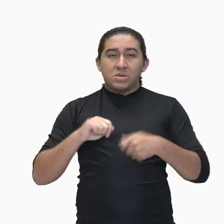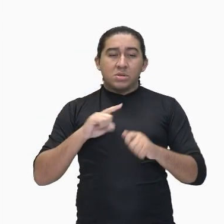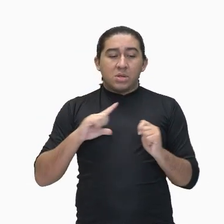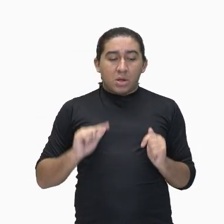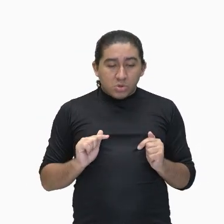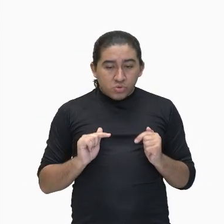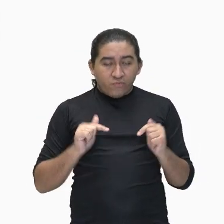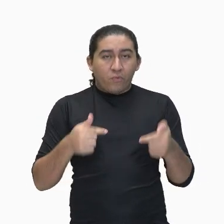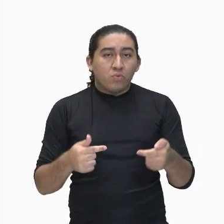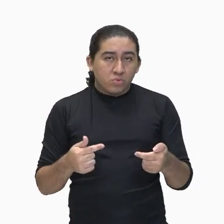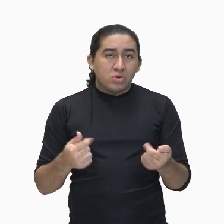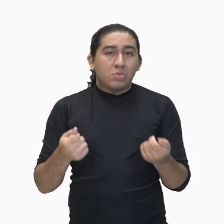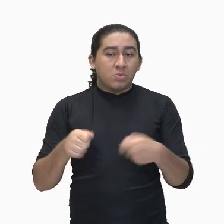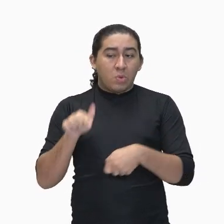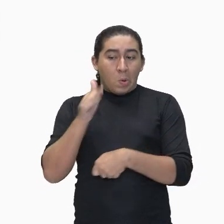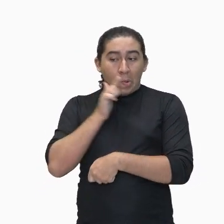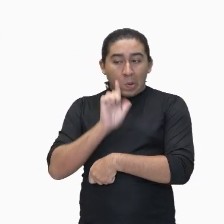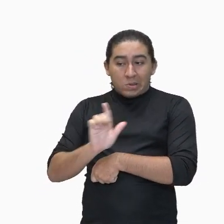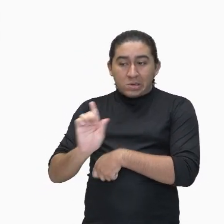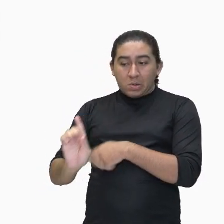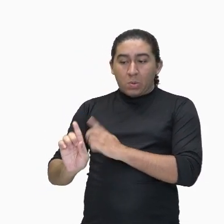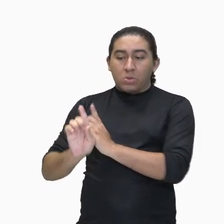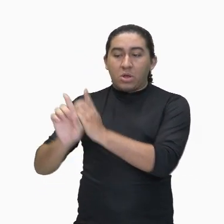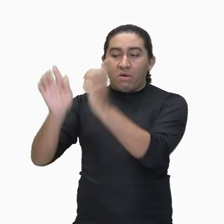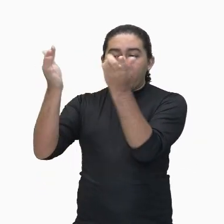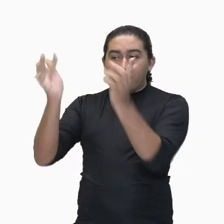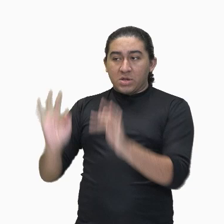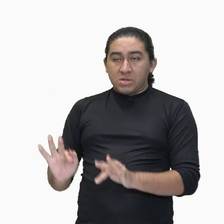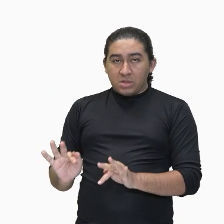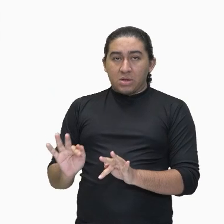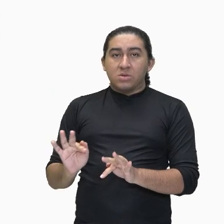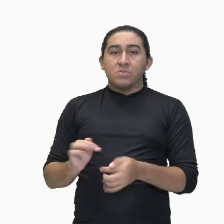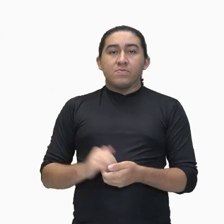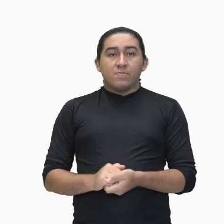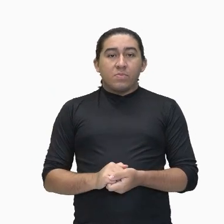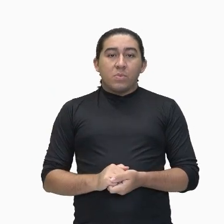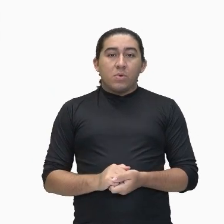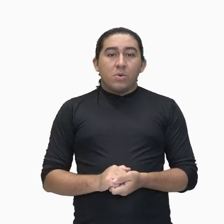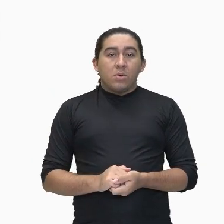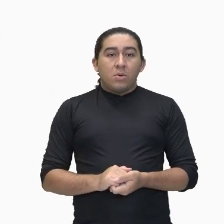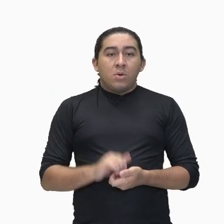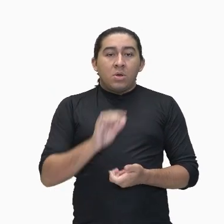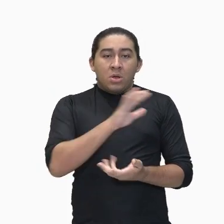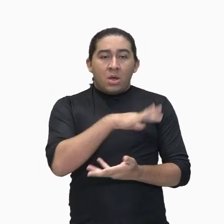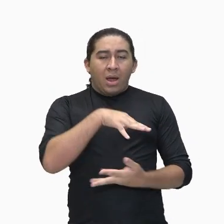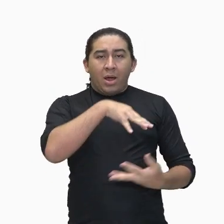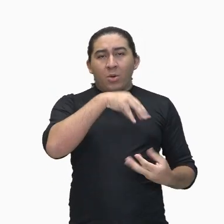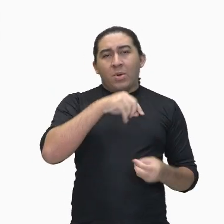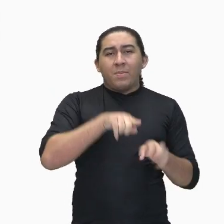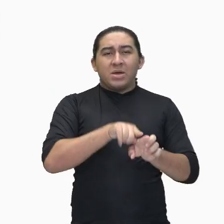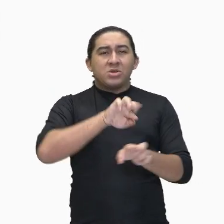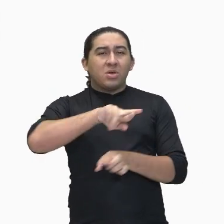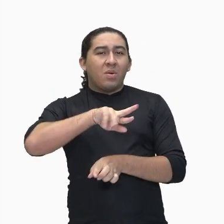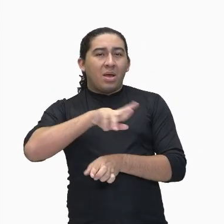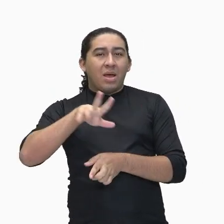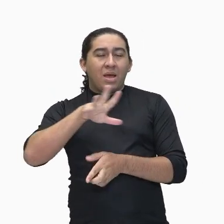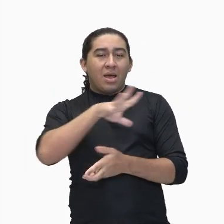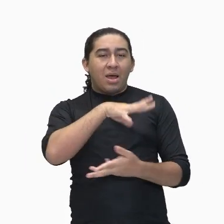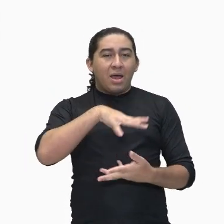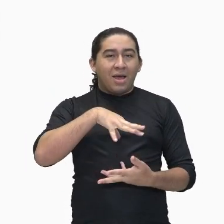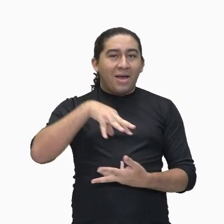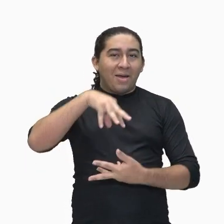para adquiri-la. E aqui é importante, ela é uma atividade da alma, mas não é aquela alma voltada para o